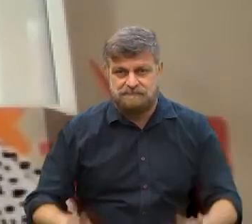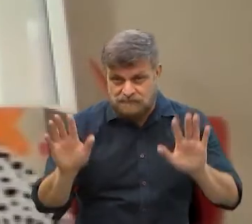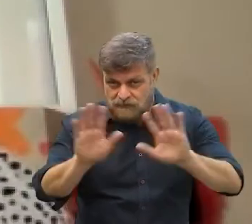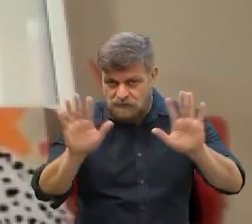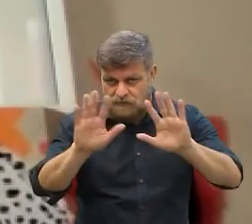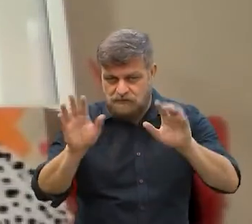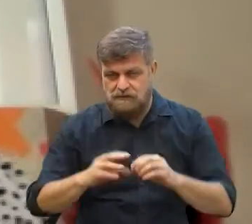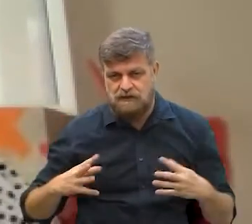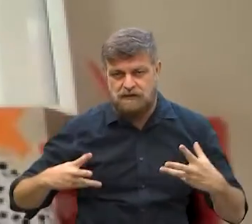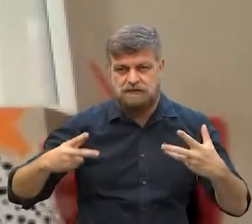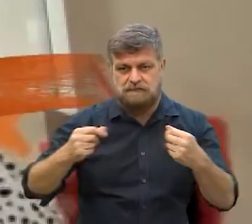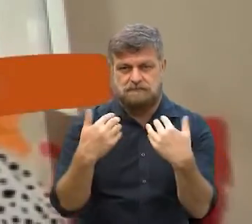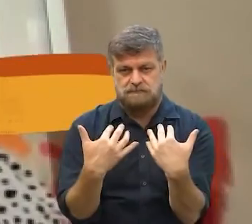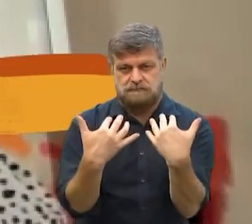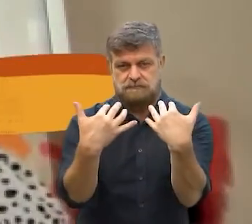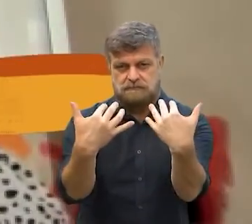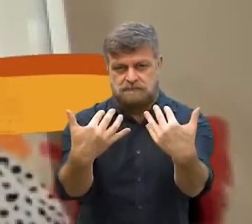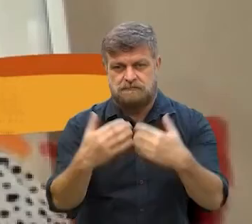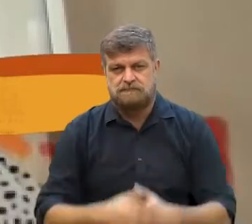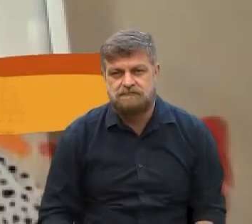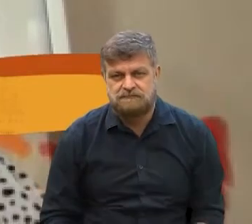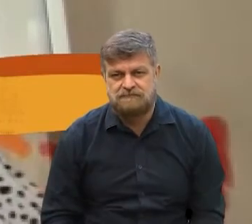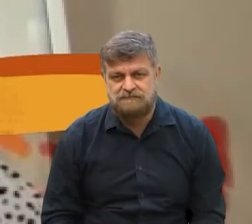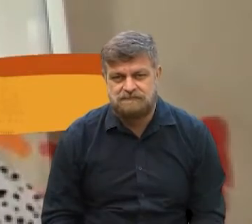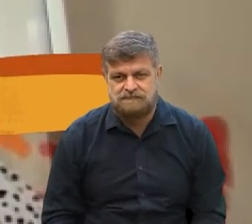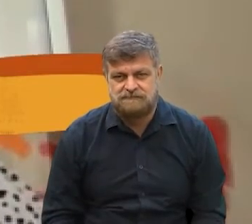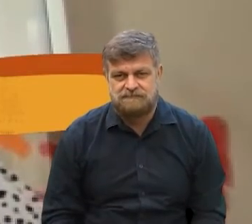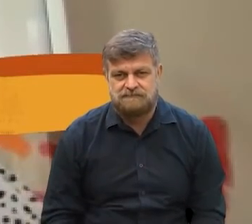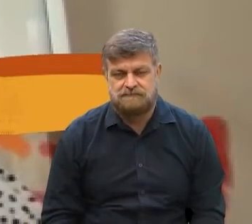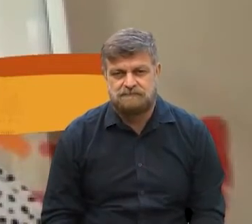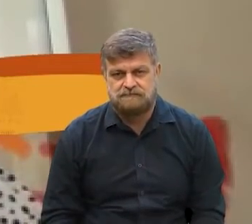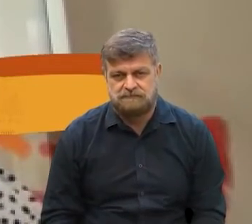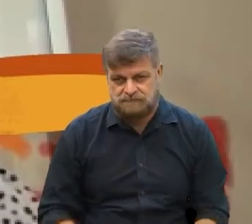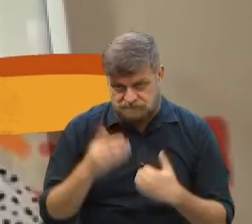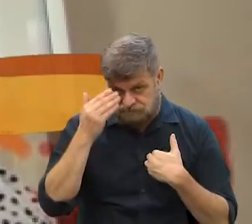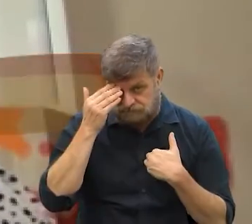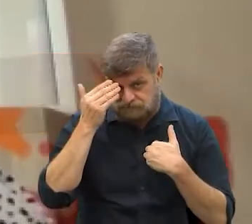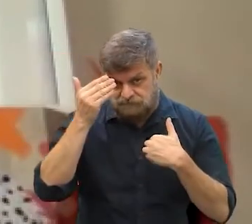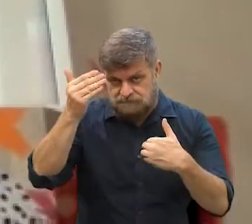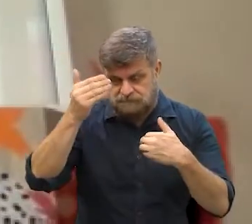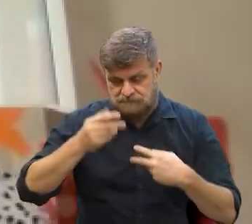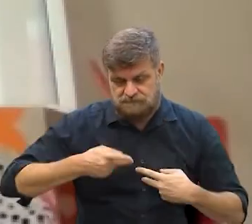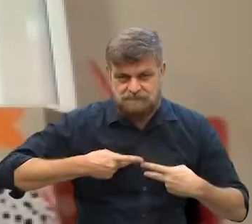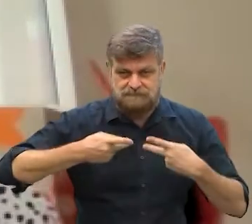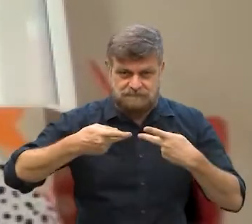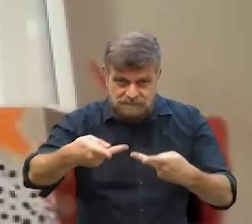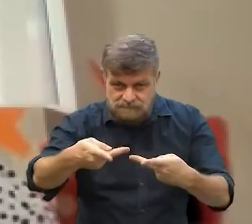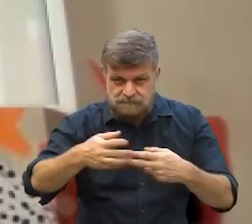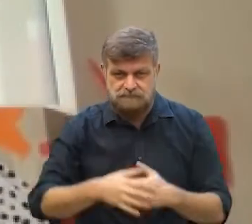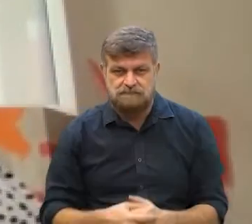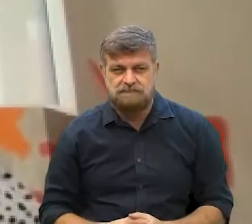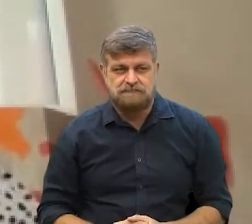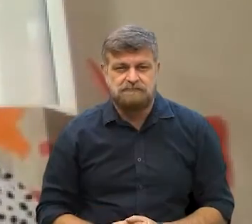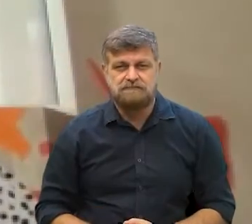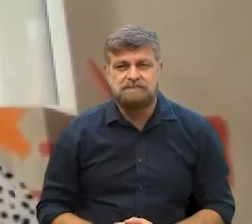Olá, então, a todos os espectadores. Muito obrigada pelo convite.